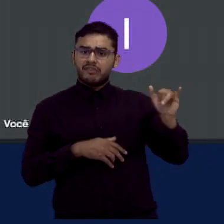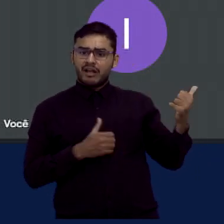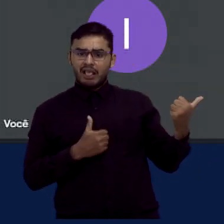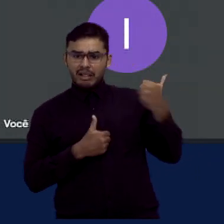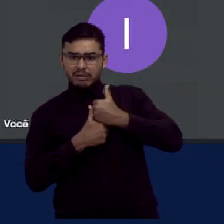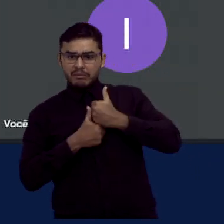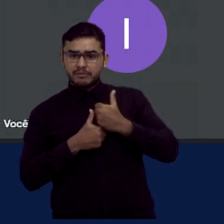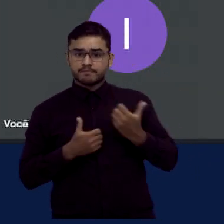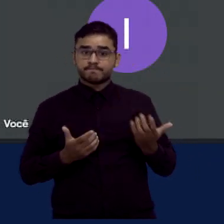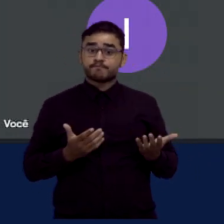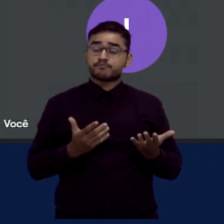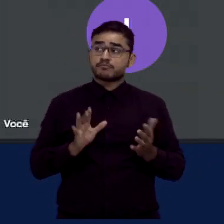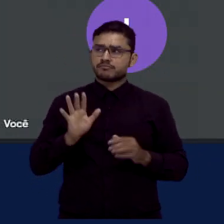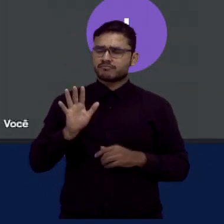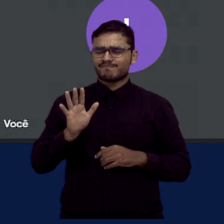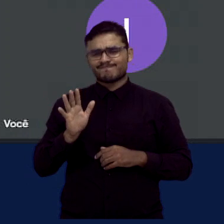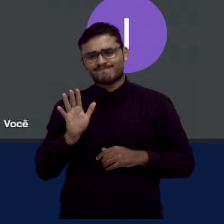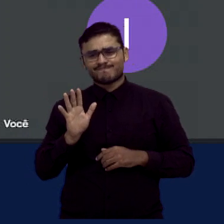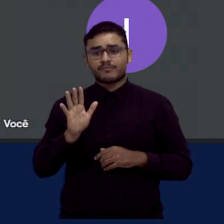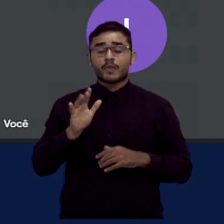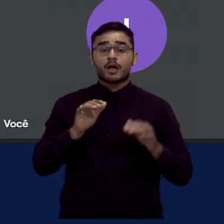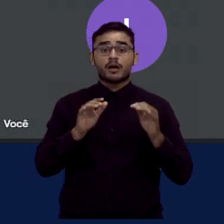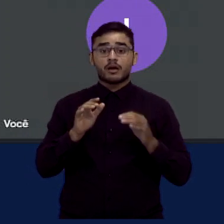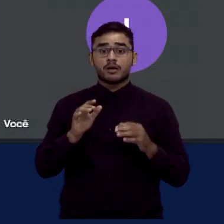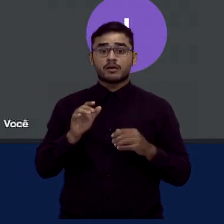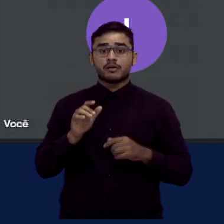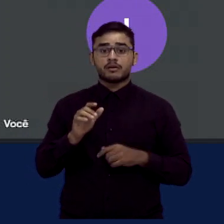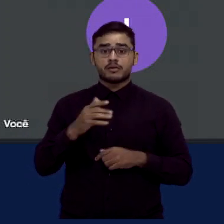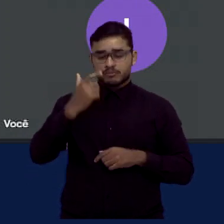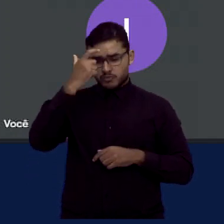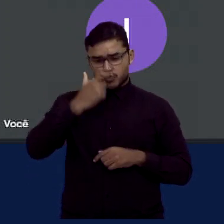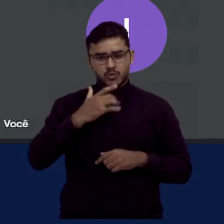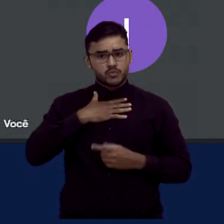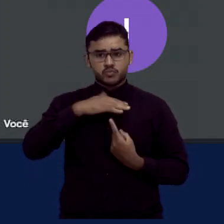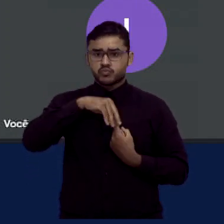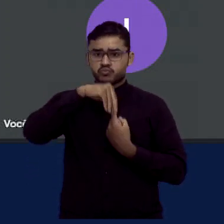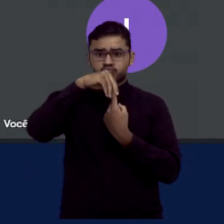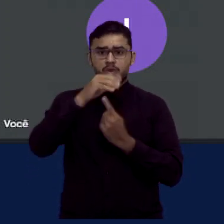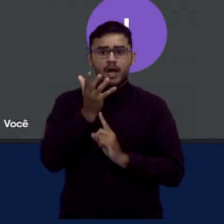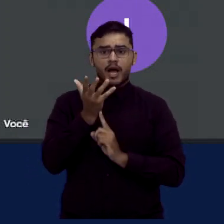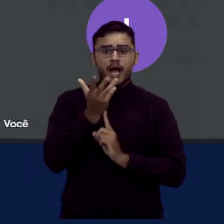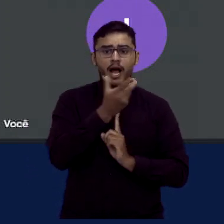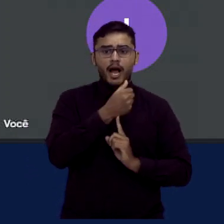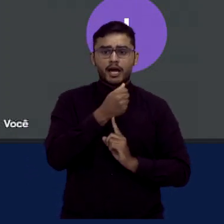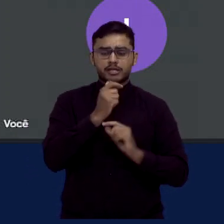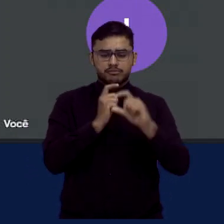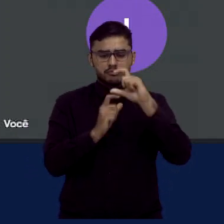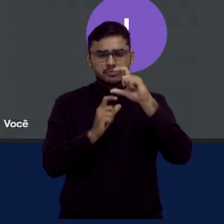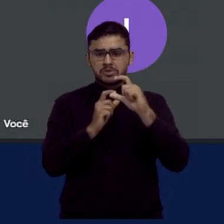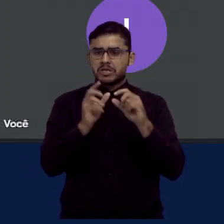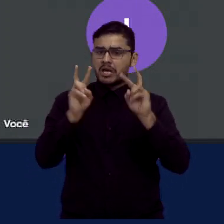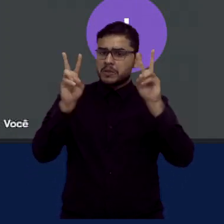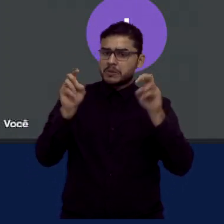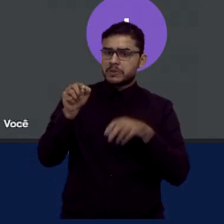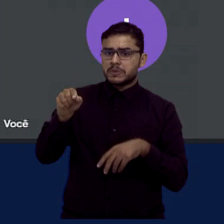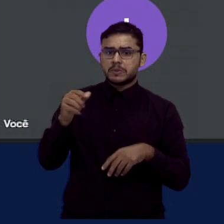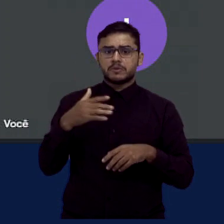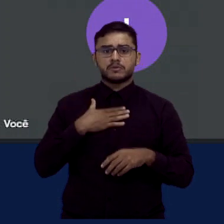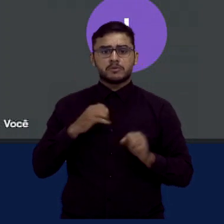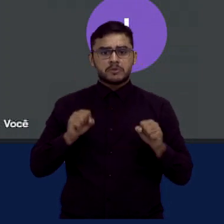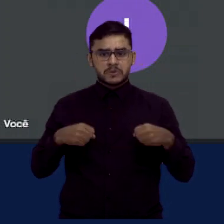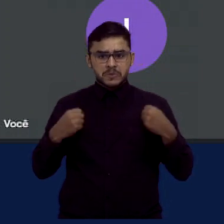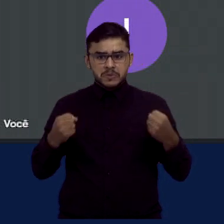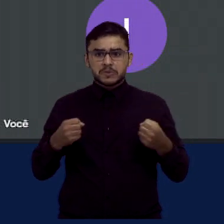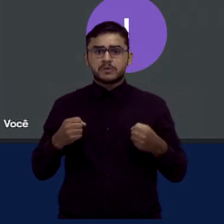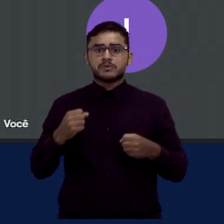assim, reforça a ideia de, cara, você é o único, né? Nesse sentido, sem discurso fácil de meritocracia, não é